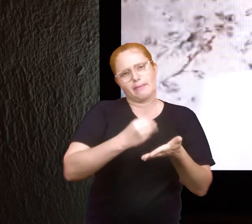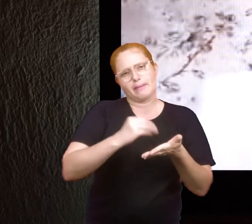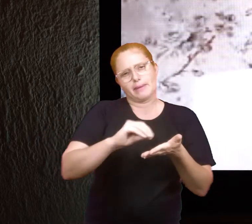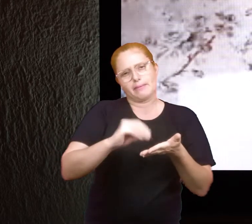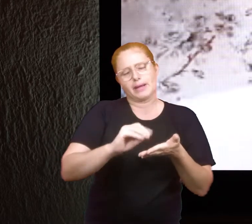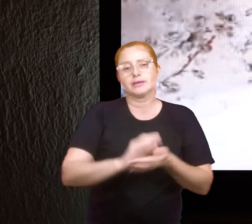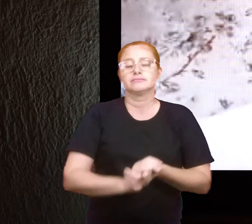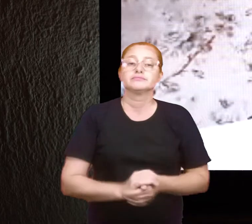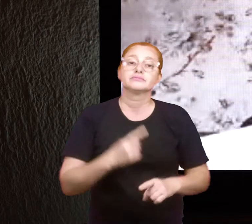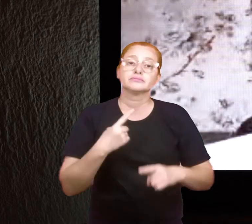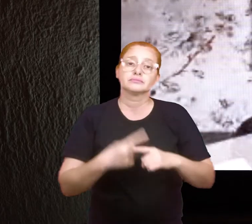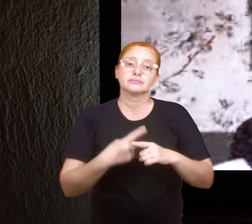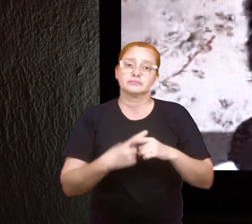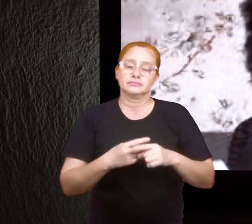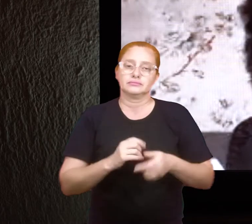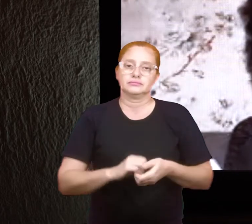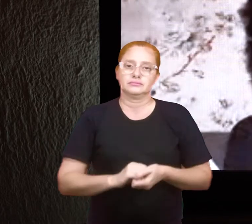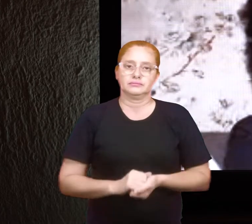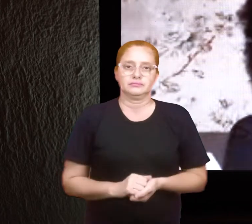porque